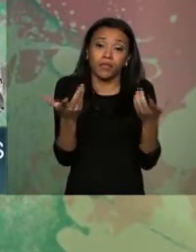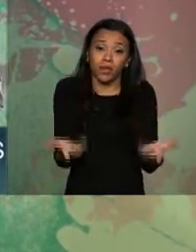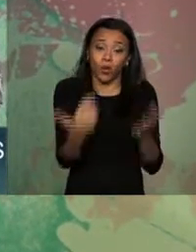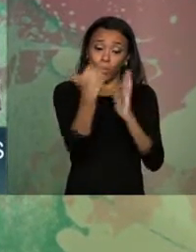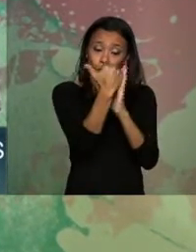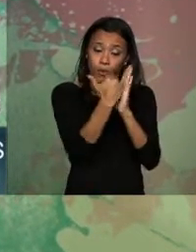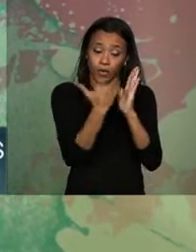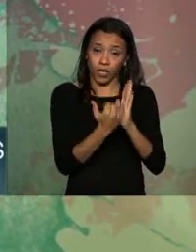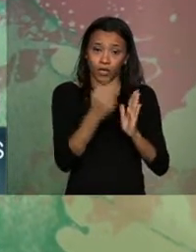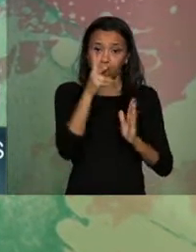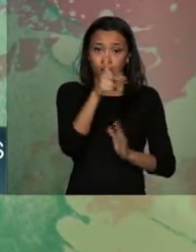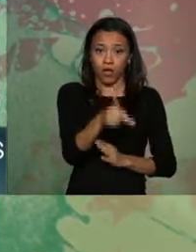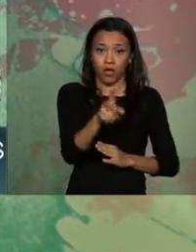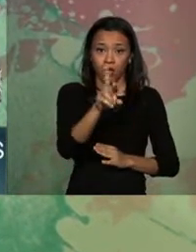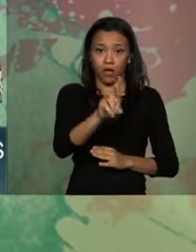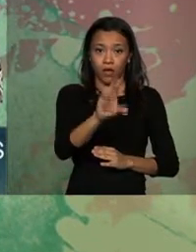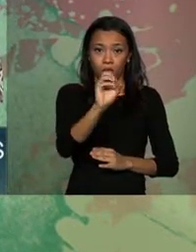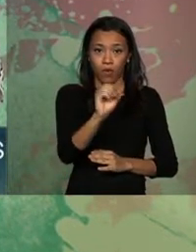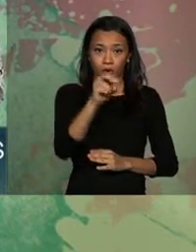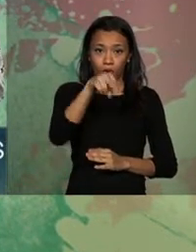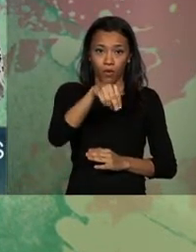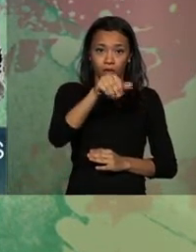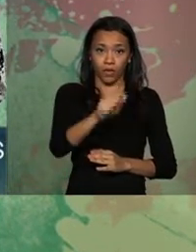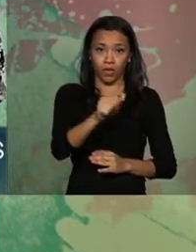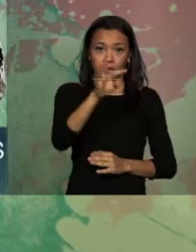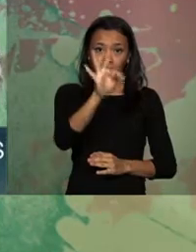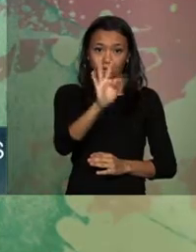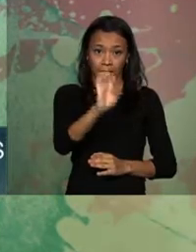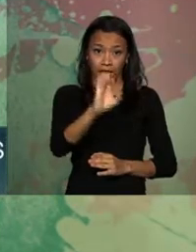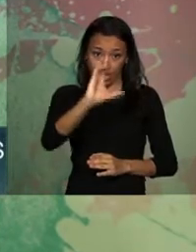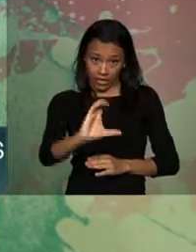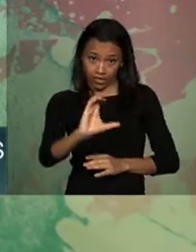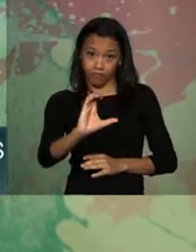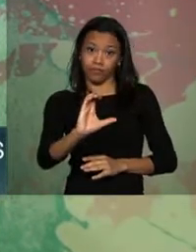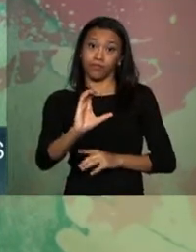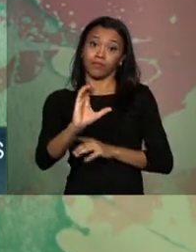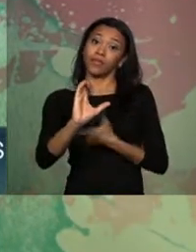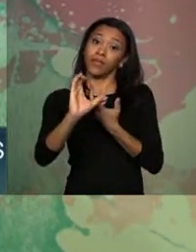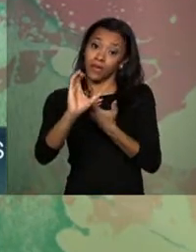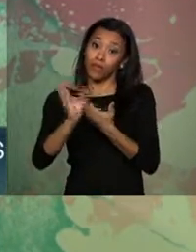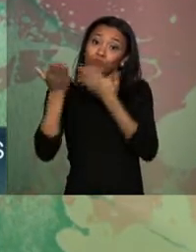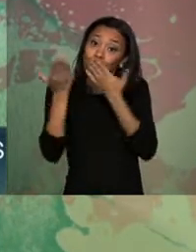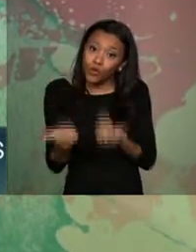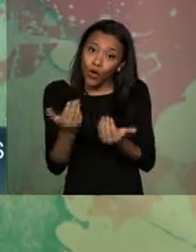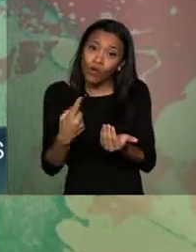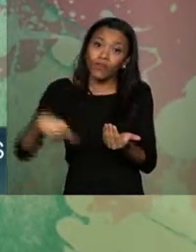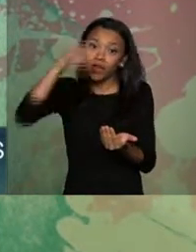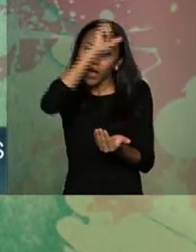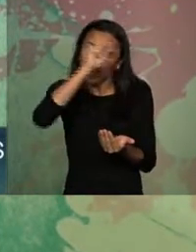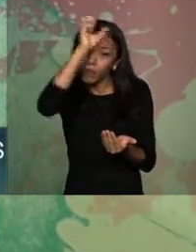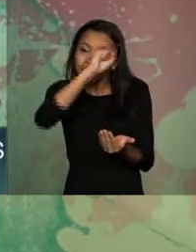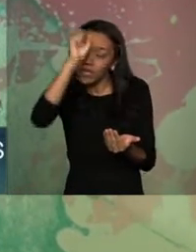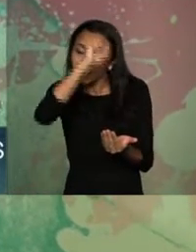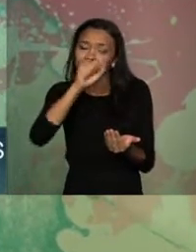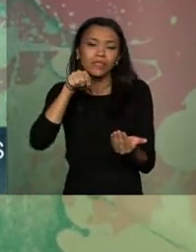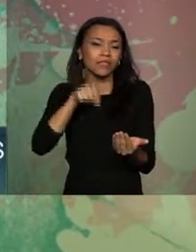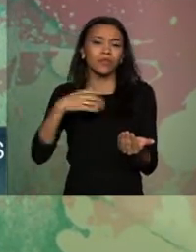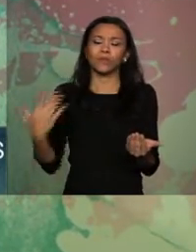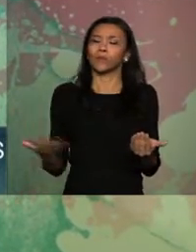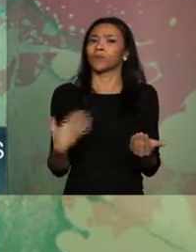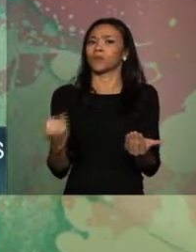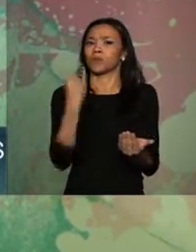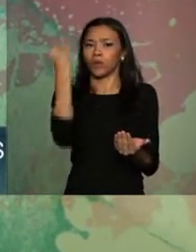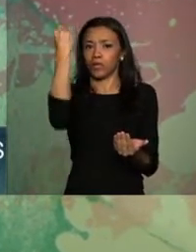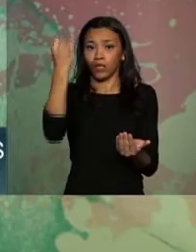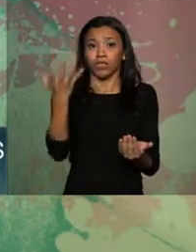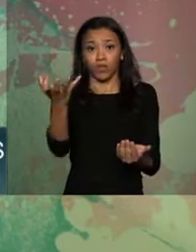Pronatec Jovem Aprendiz é imenso. E quero, por isso, atribuir aos ministros